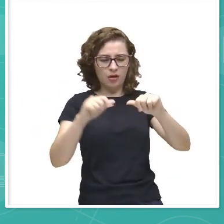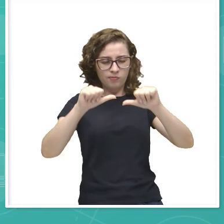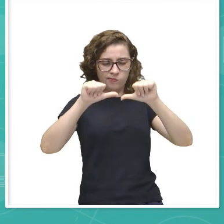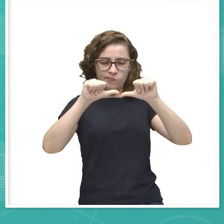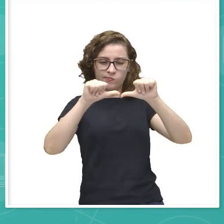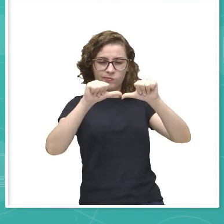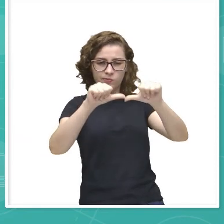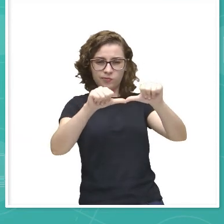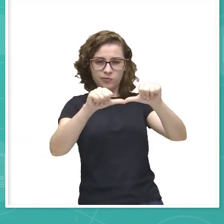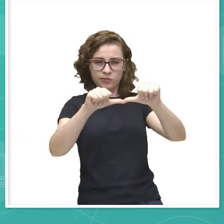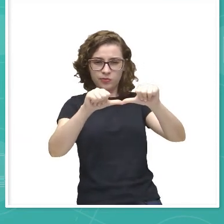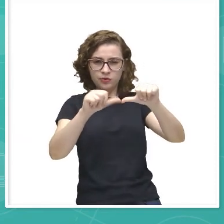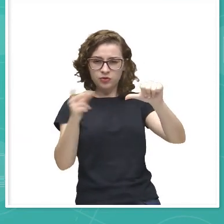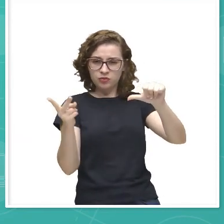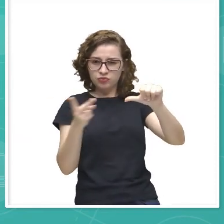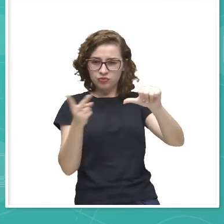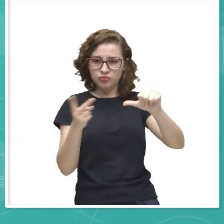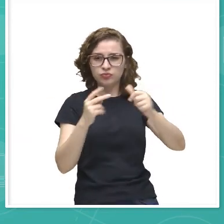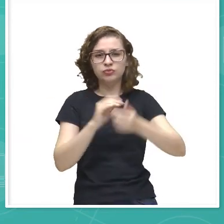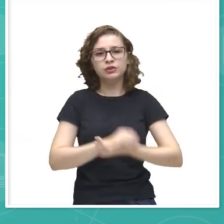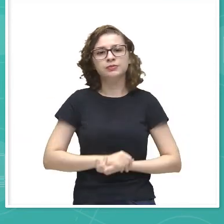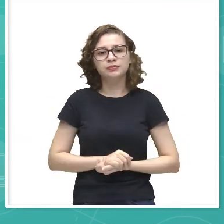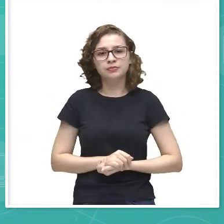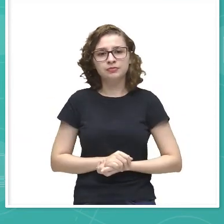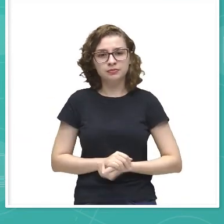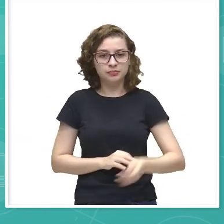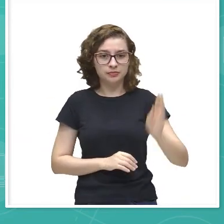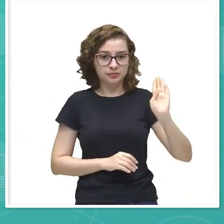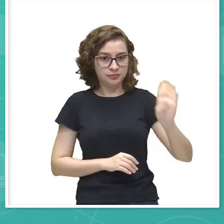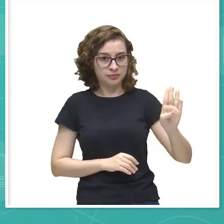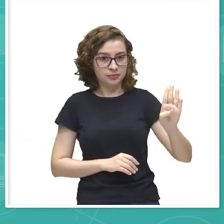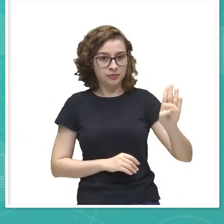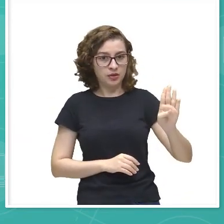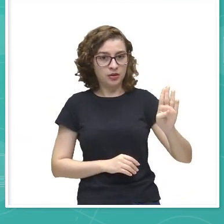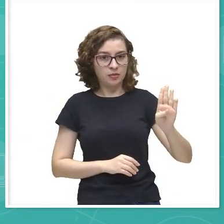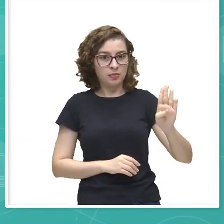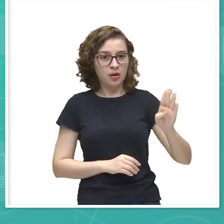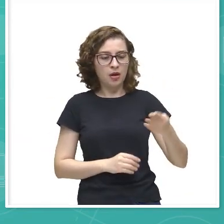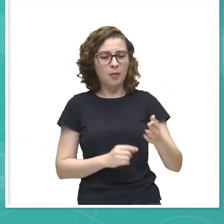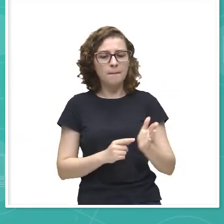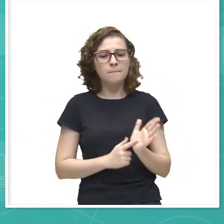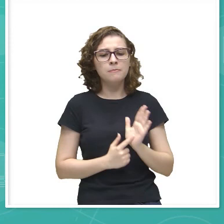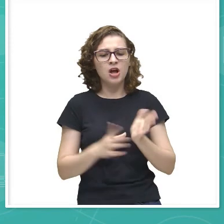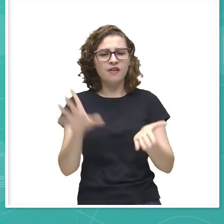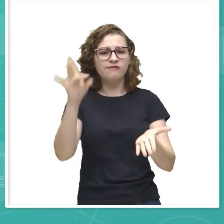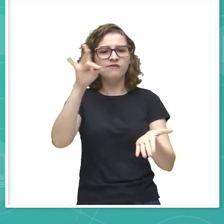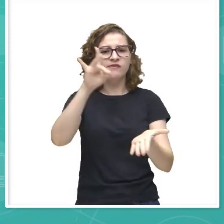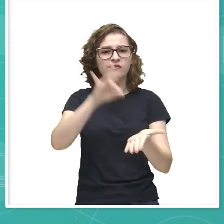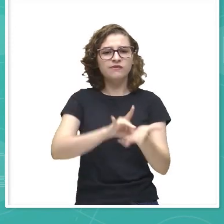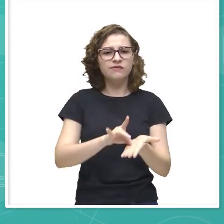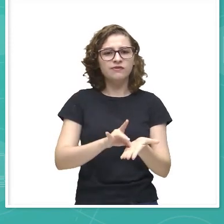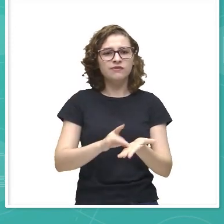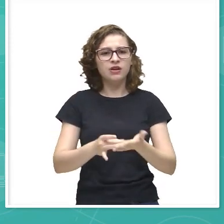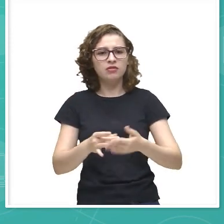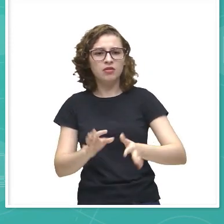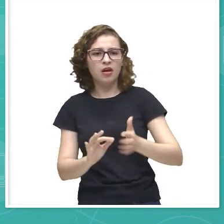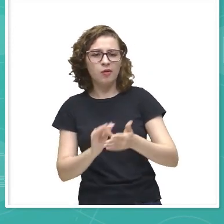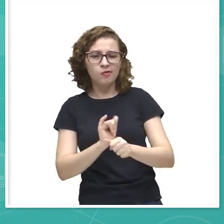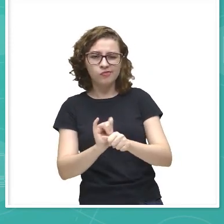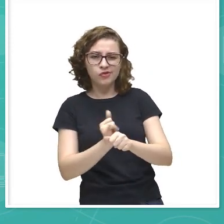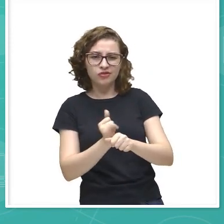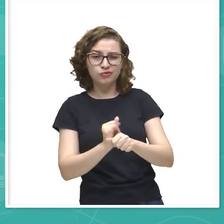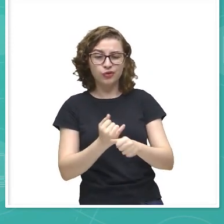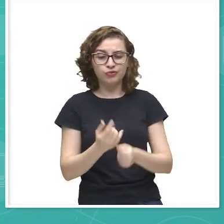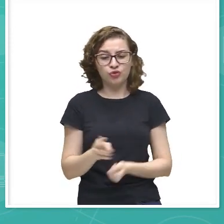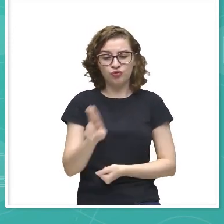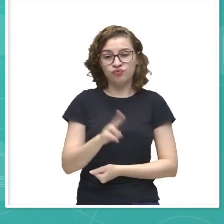simetria na disposição das peças. B, materializar a técnica sem função